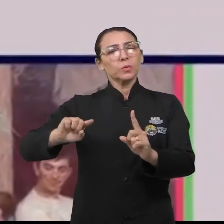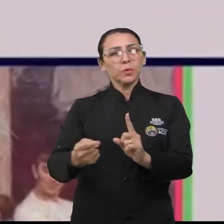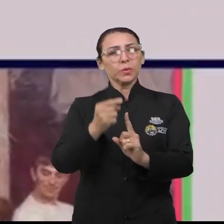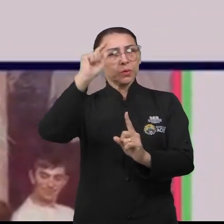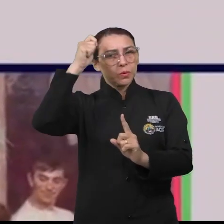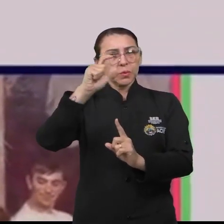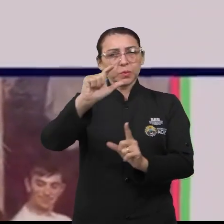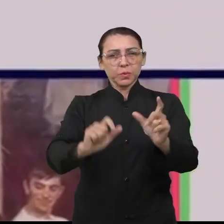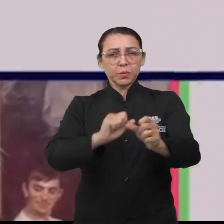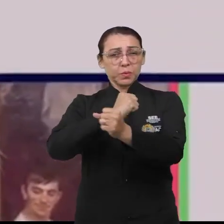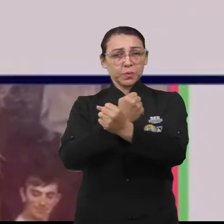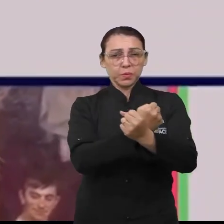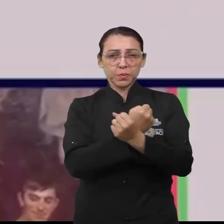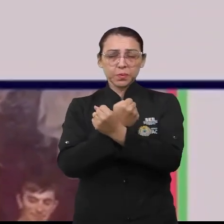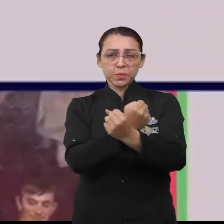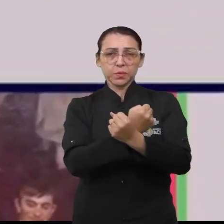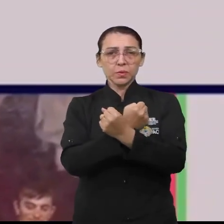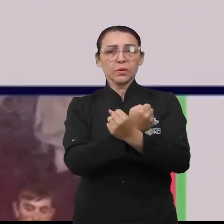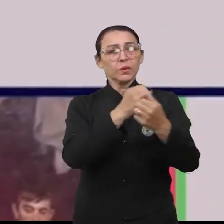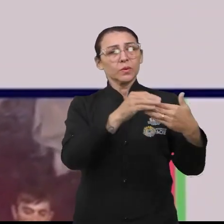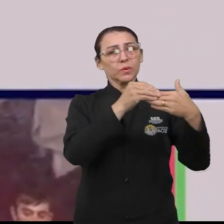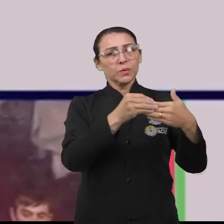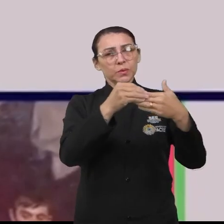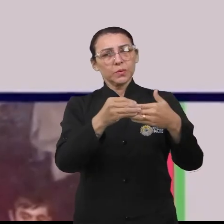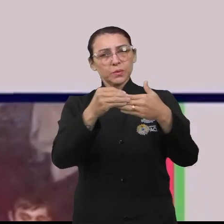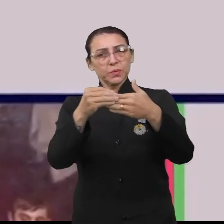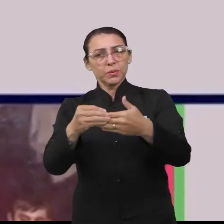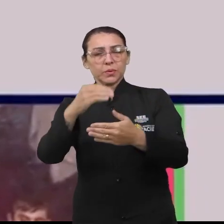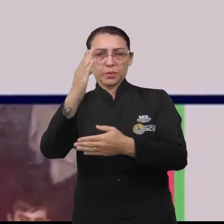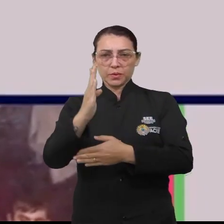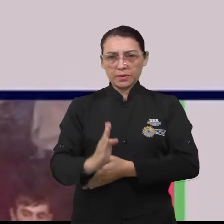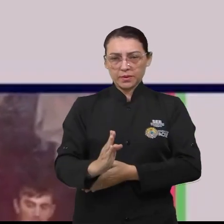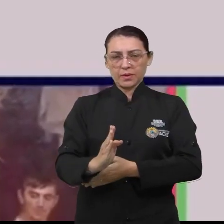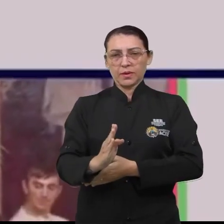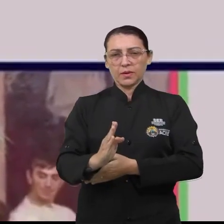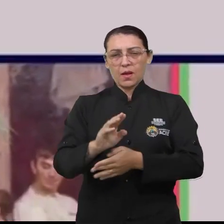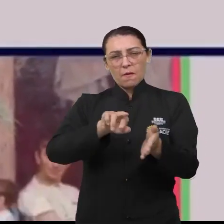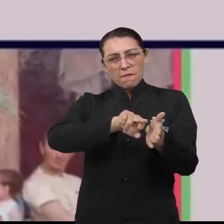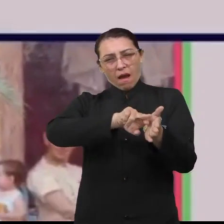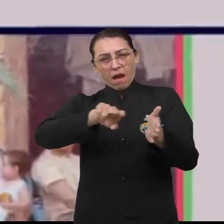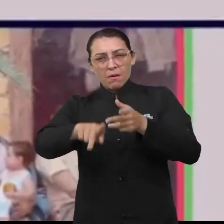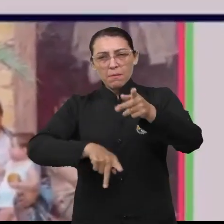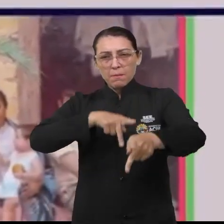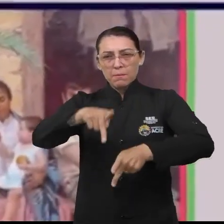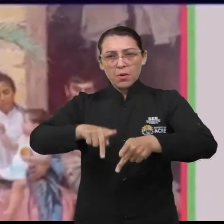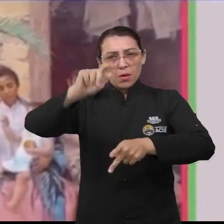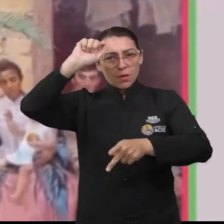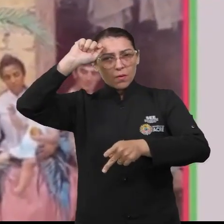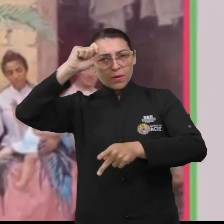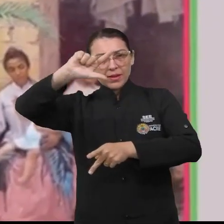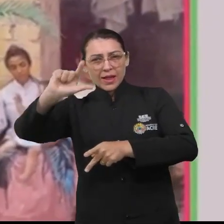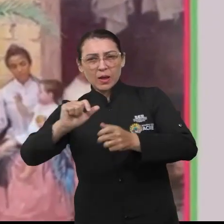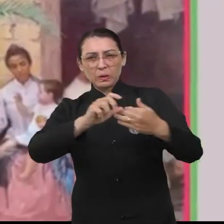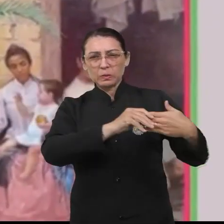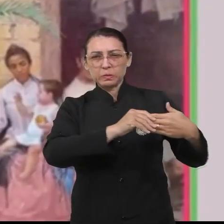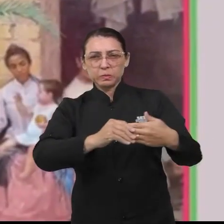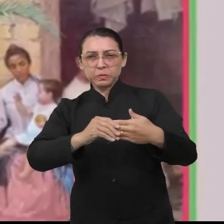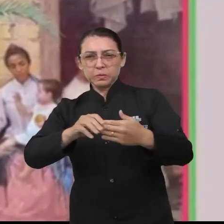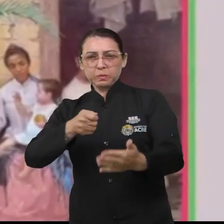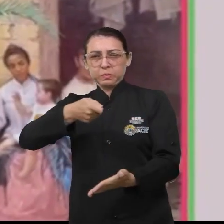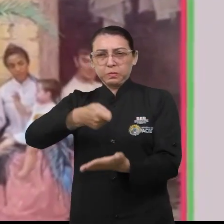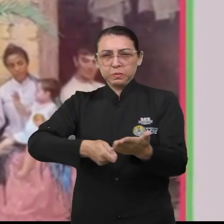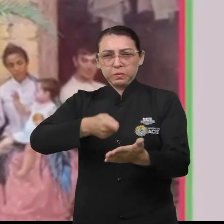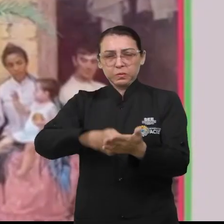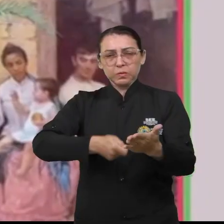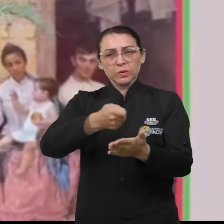africanos escravizados foram trazidos para o Brasil. Vários povos da África, arrancados à força de sua